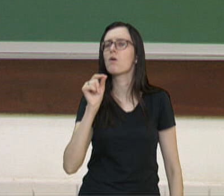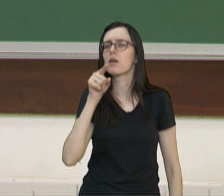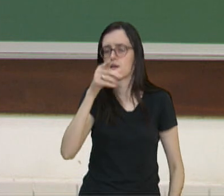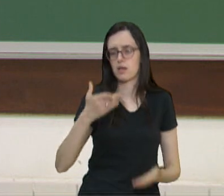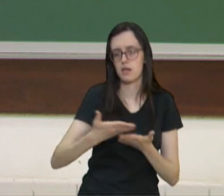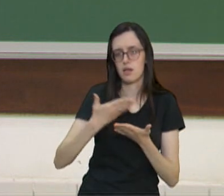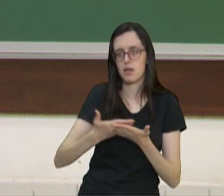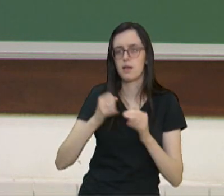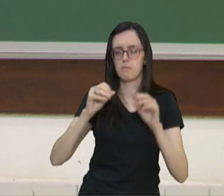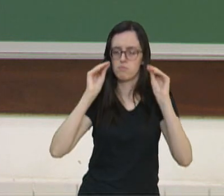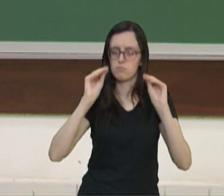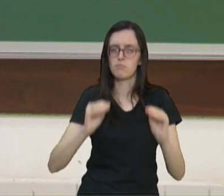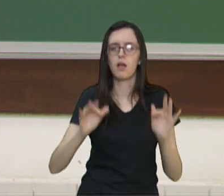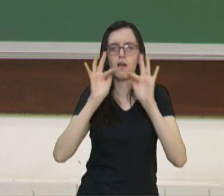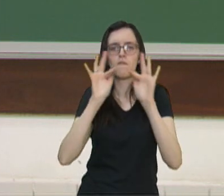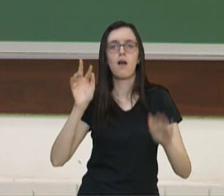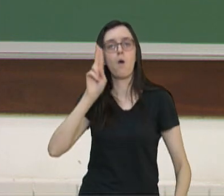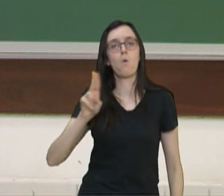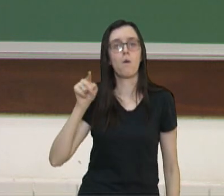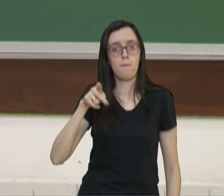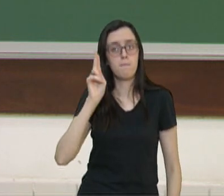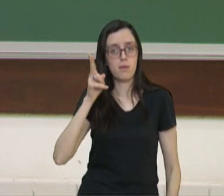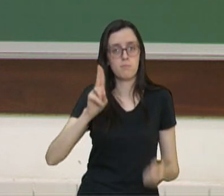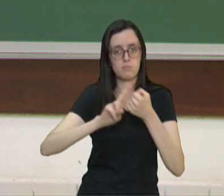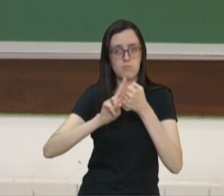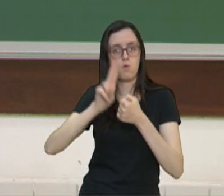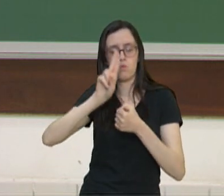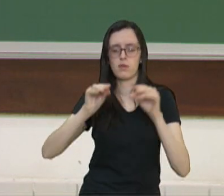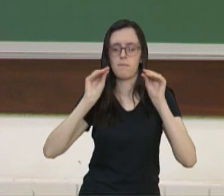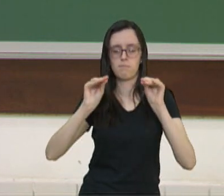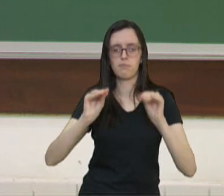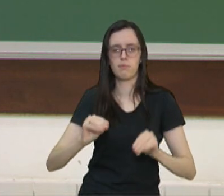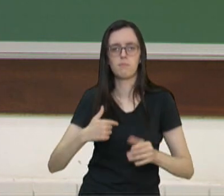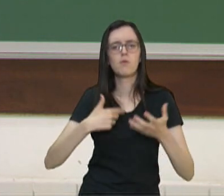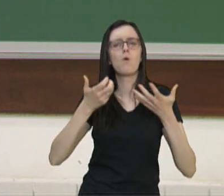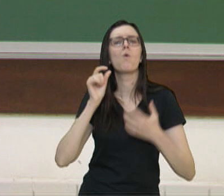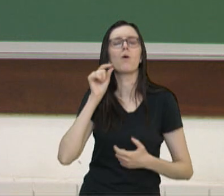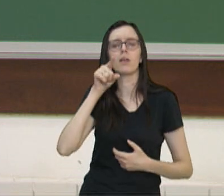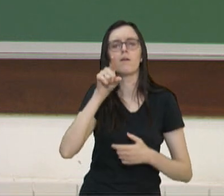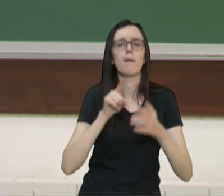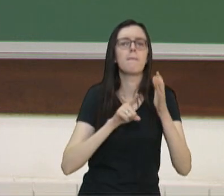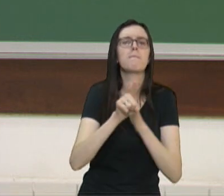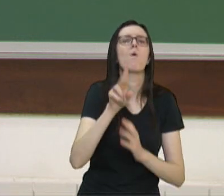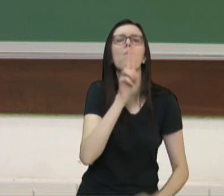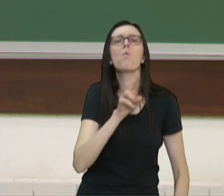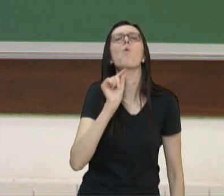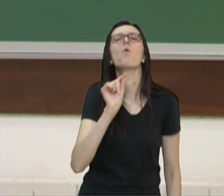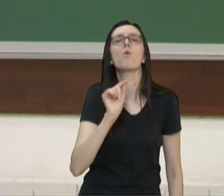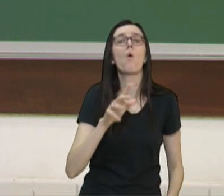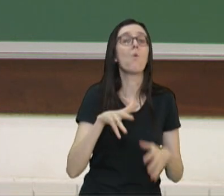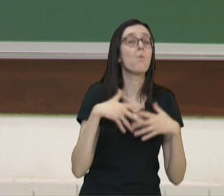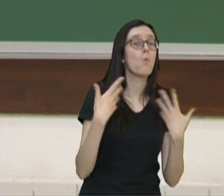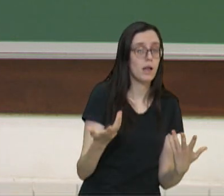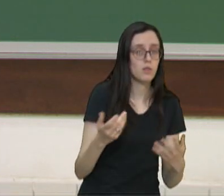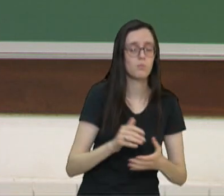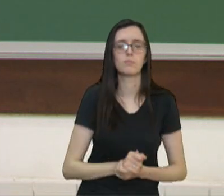caderno monte frases usando esses pronomes interrogativos. Eu quero que você faça uma pergunta usando